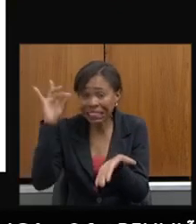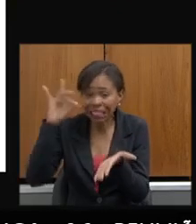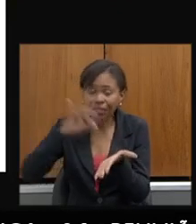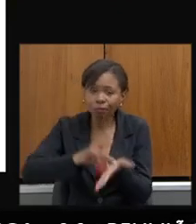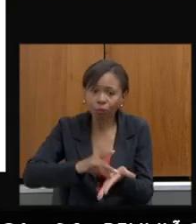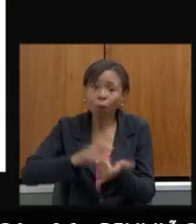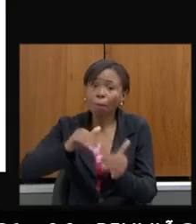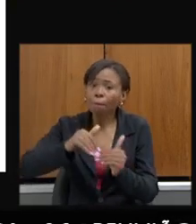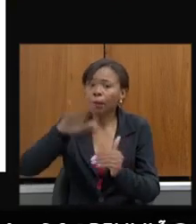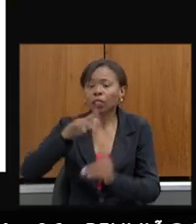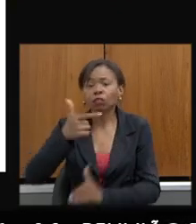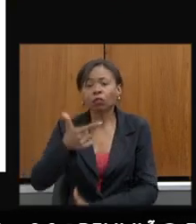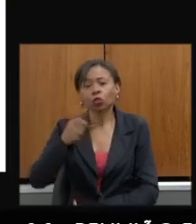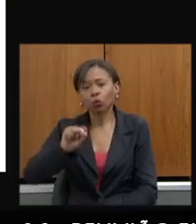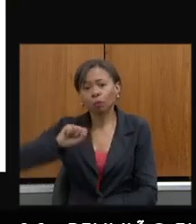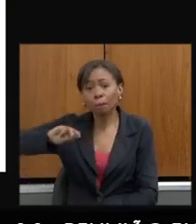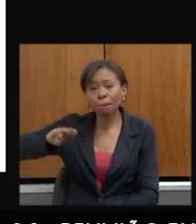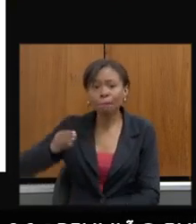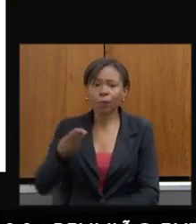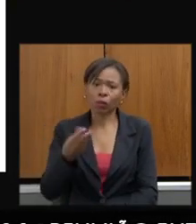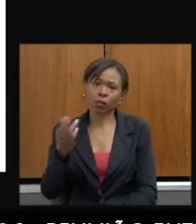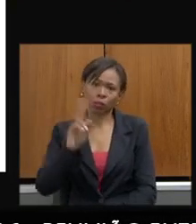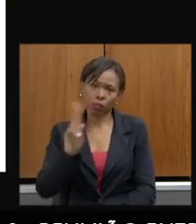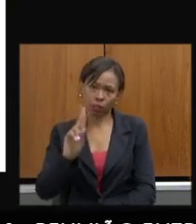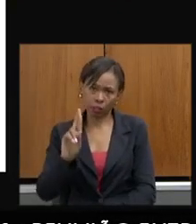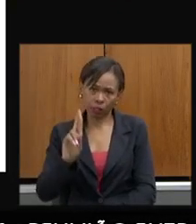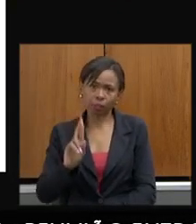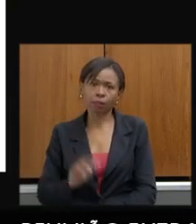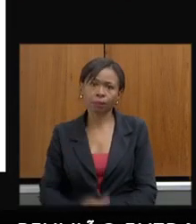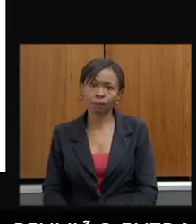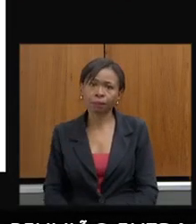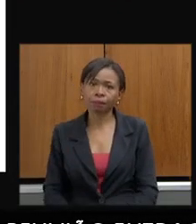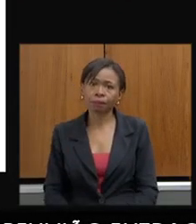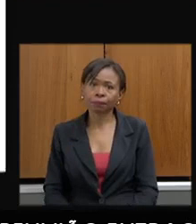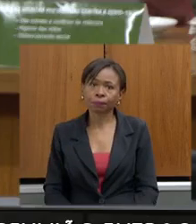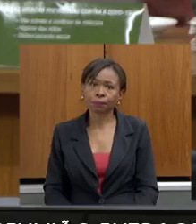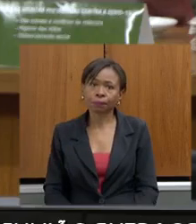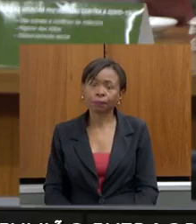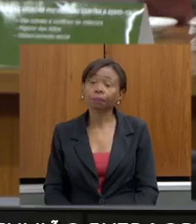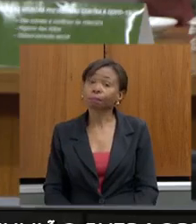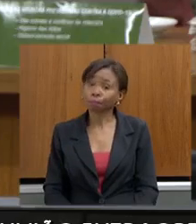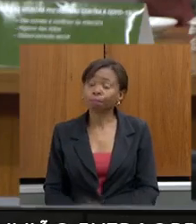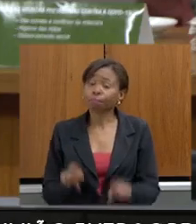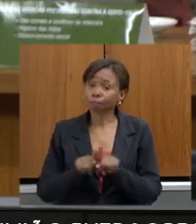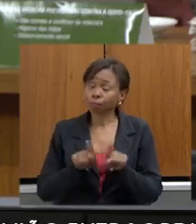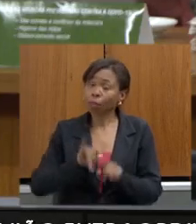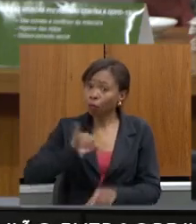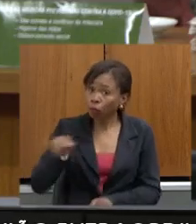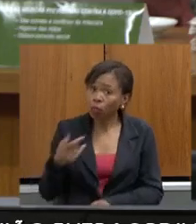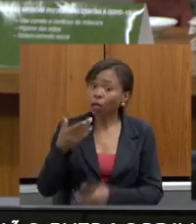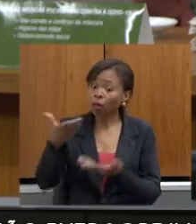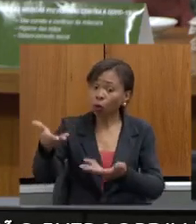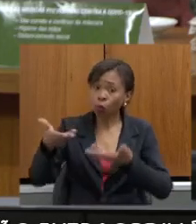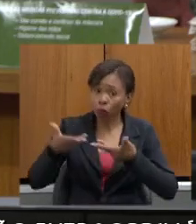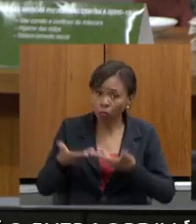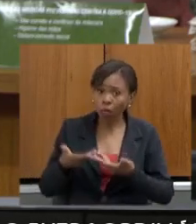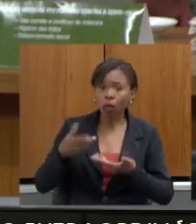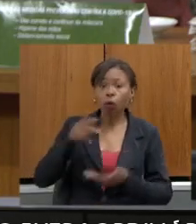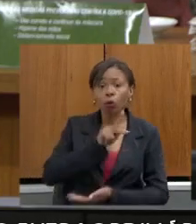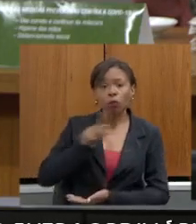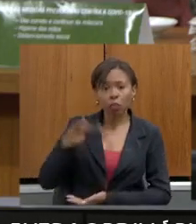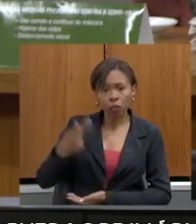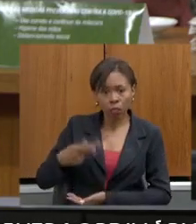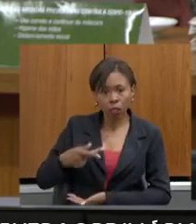28 milhões de reais eu também quero aproveitar para externa o convite ao presidente aqui da